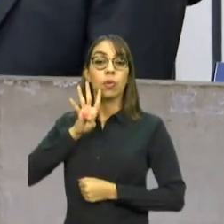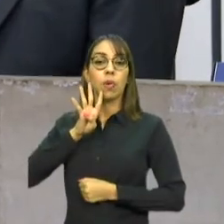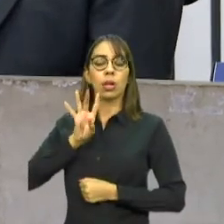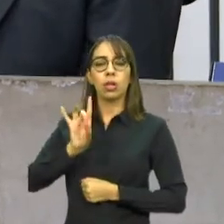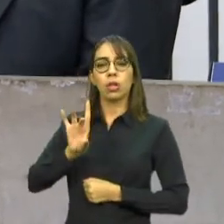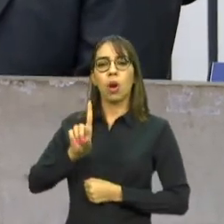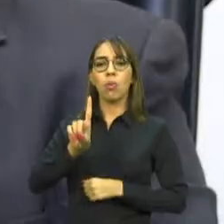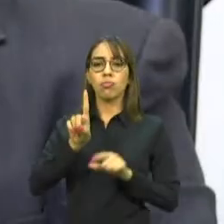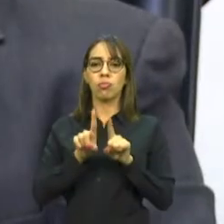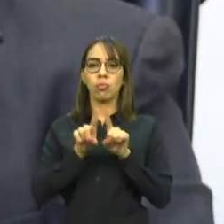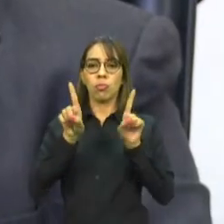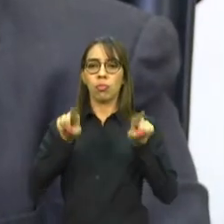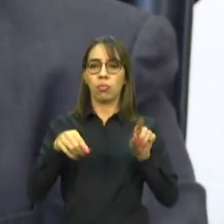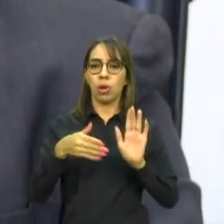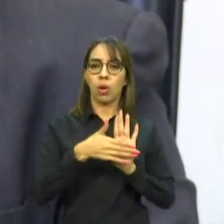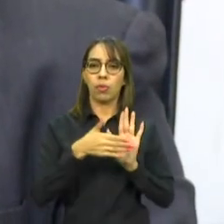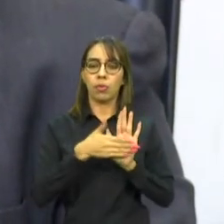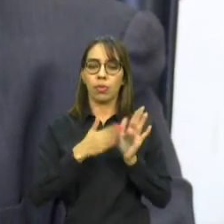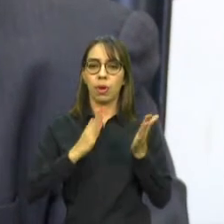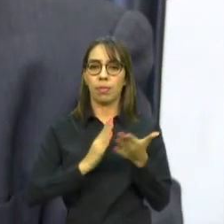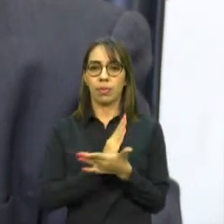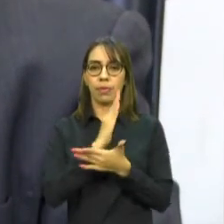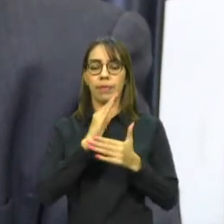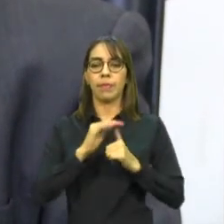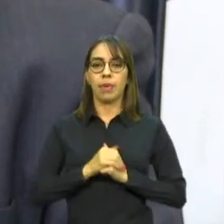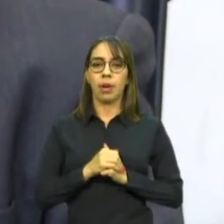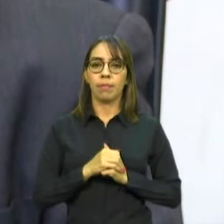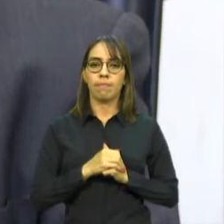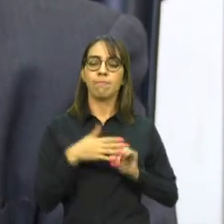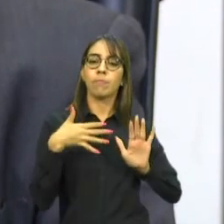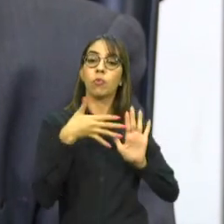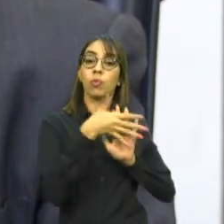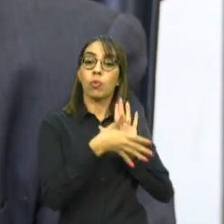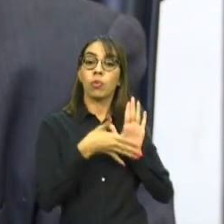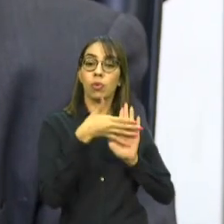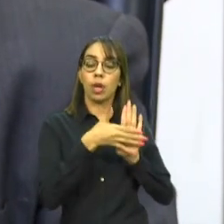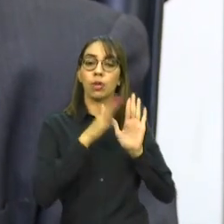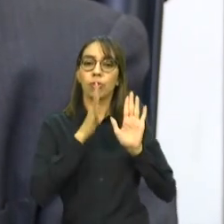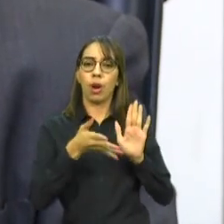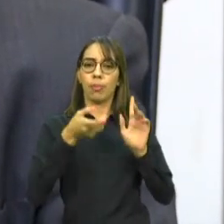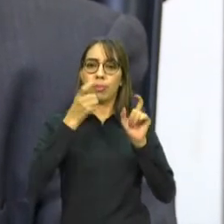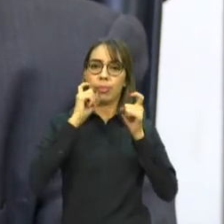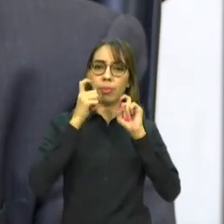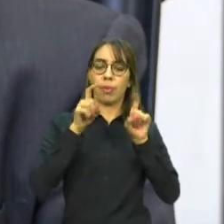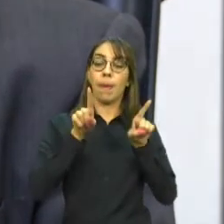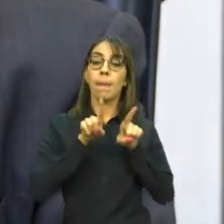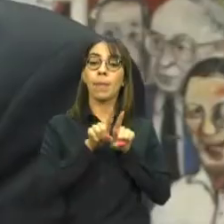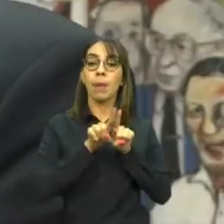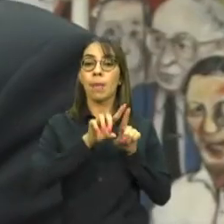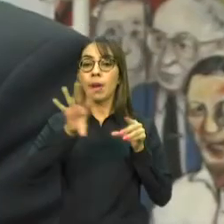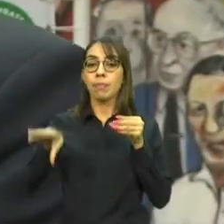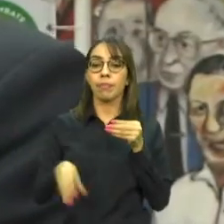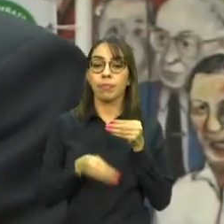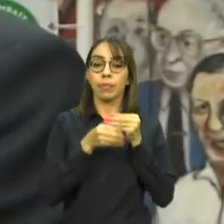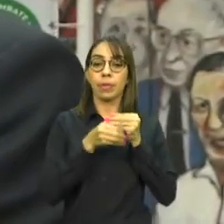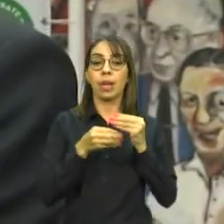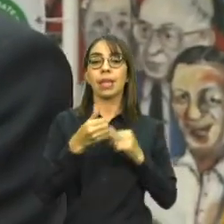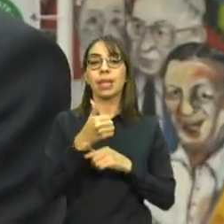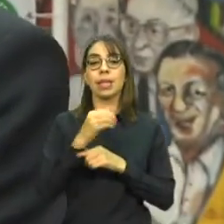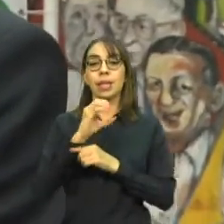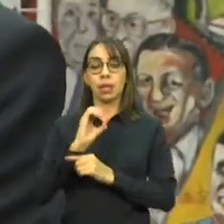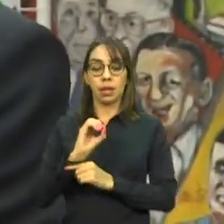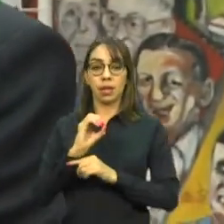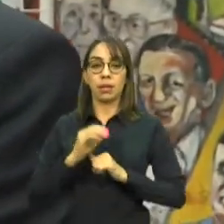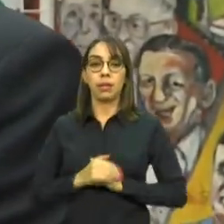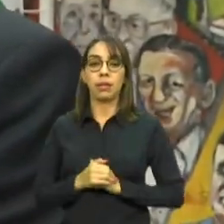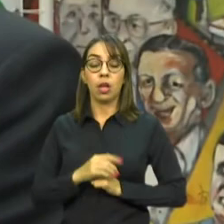discutido e aprovado. A matéria gerou muitas discussões e teve 10 emendas com parecer favorável. O deputado Renato